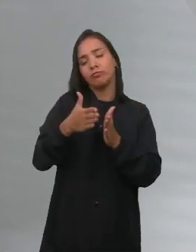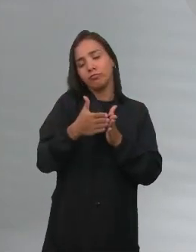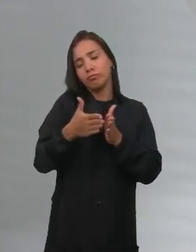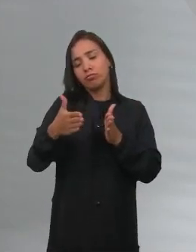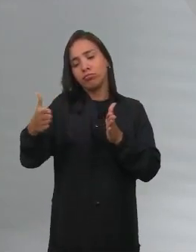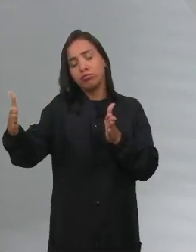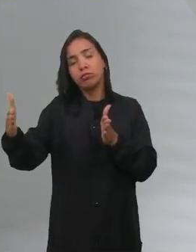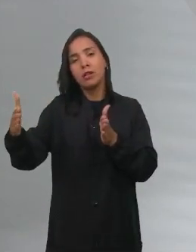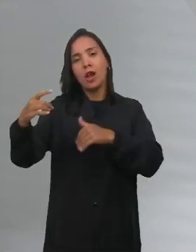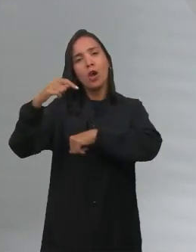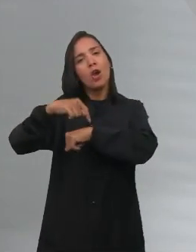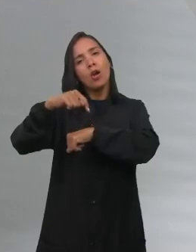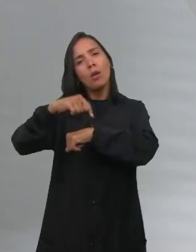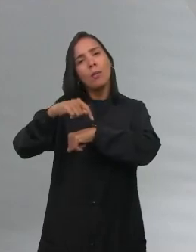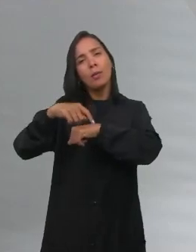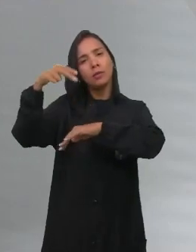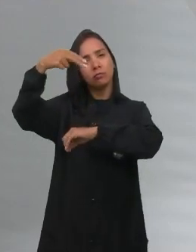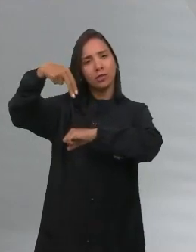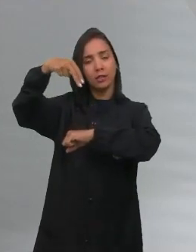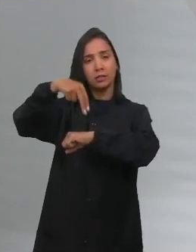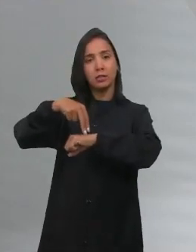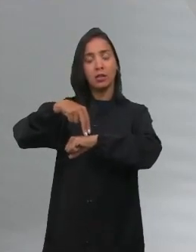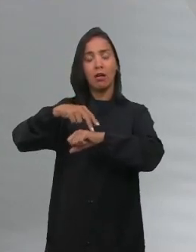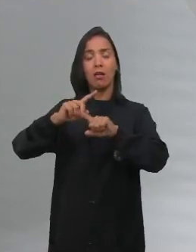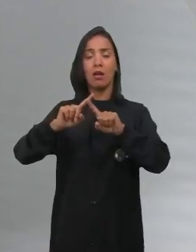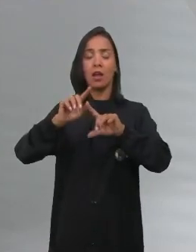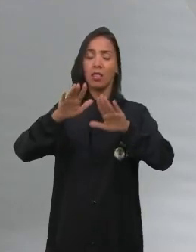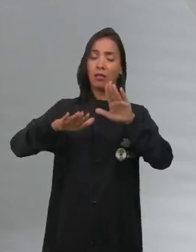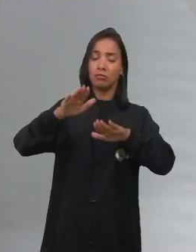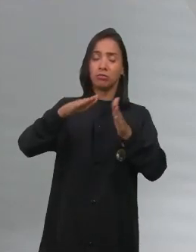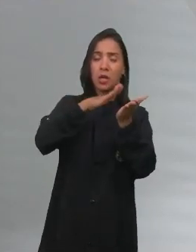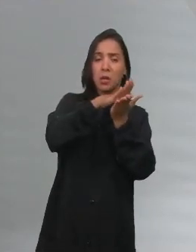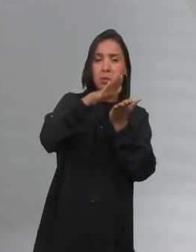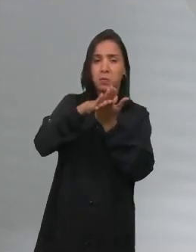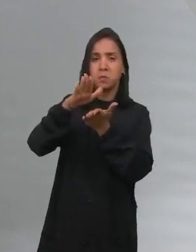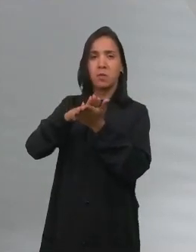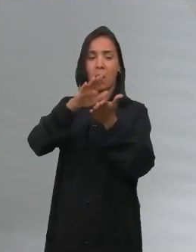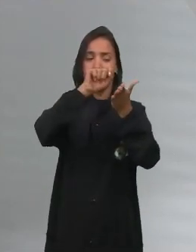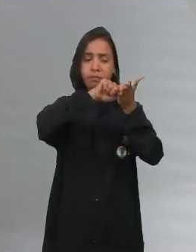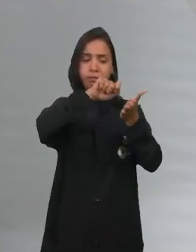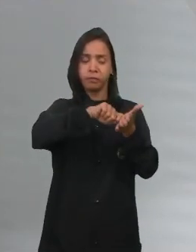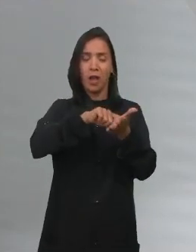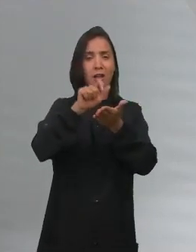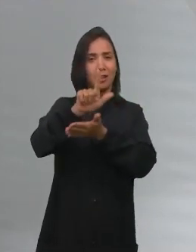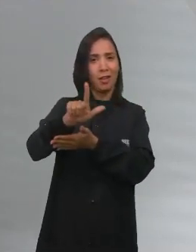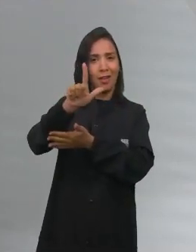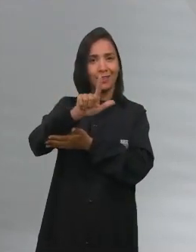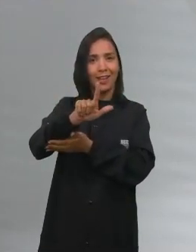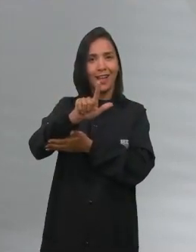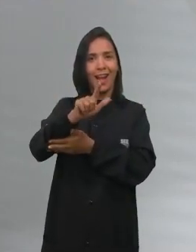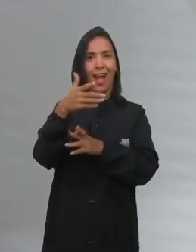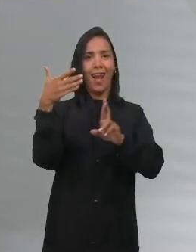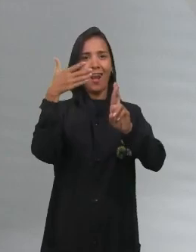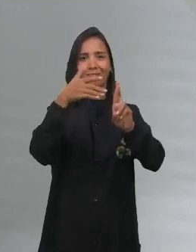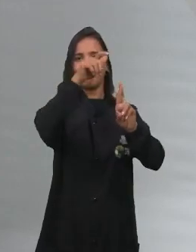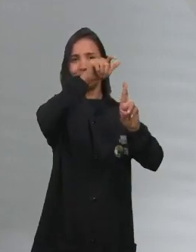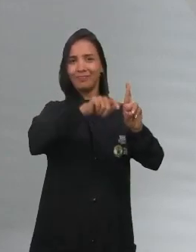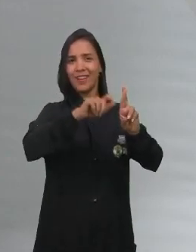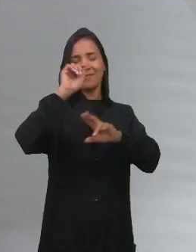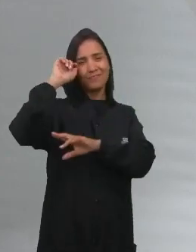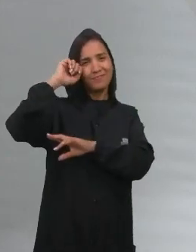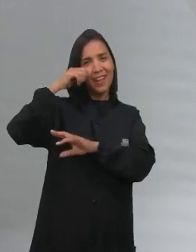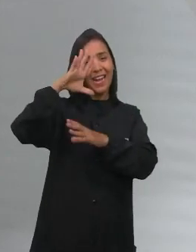de quando essas produções literárias foram escritas, né, a representação do negro